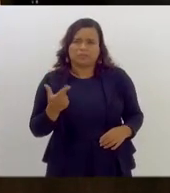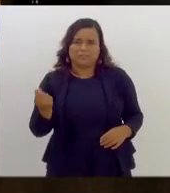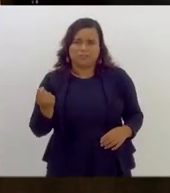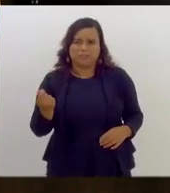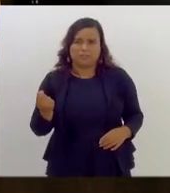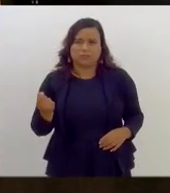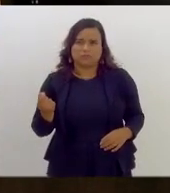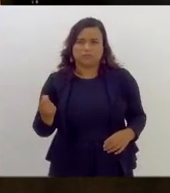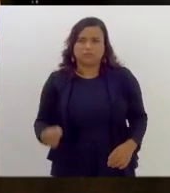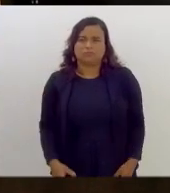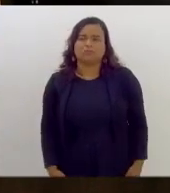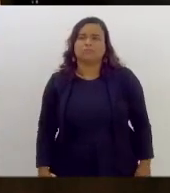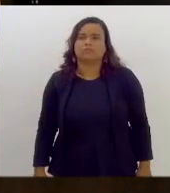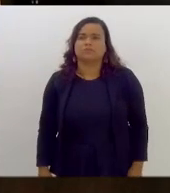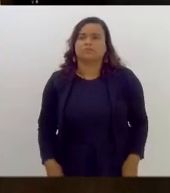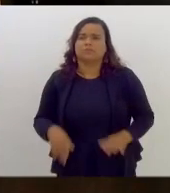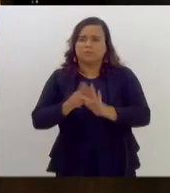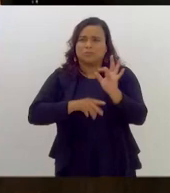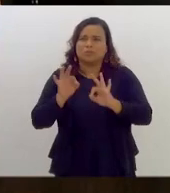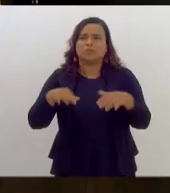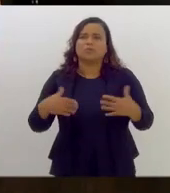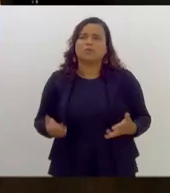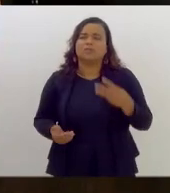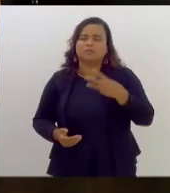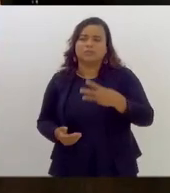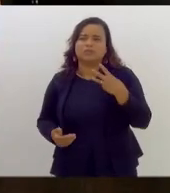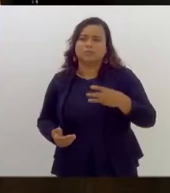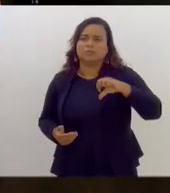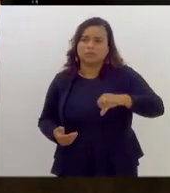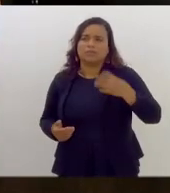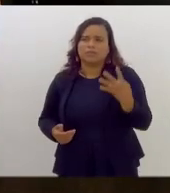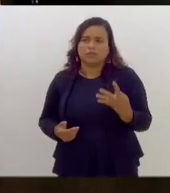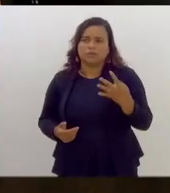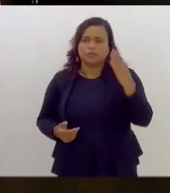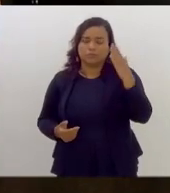3394/2020. Qual projeto, deputado?